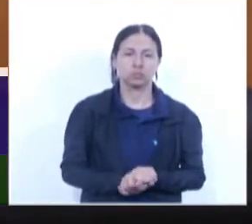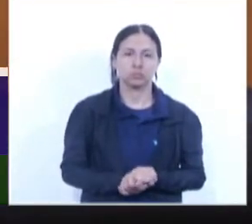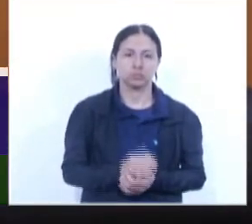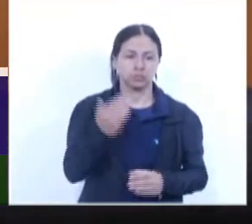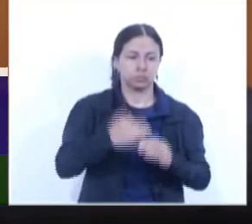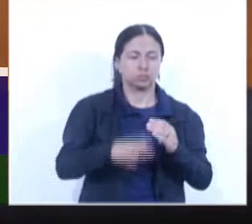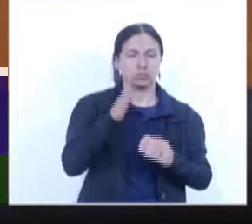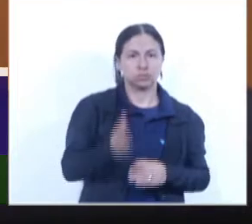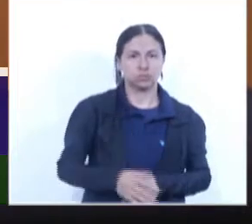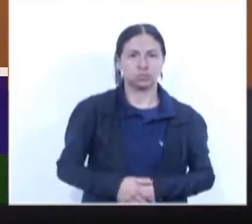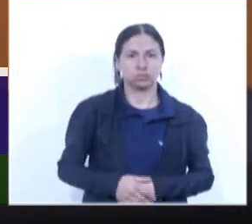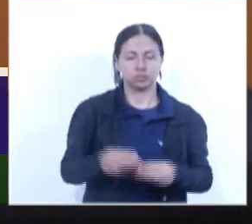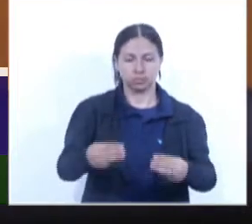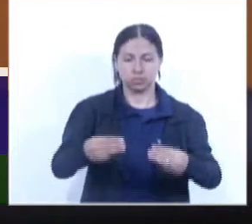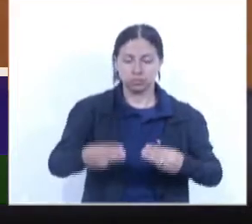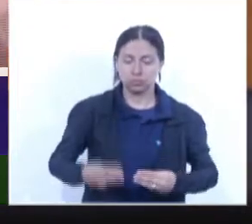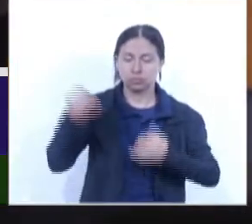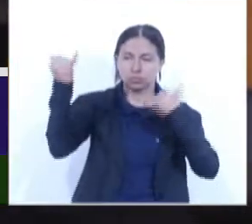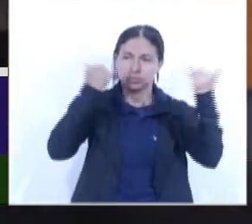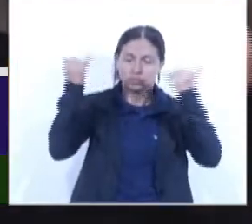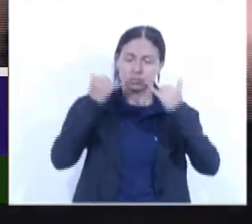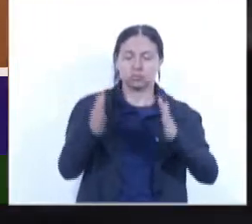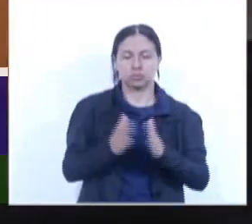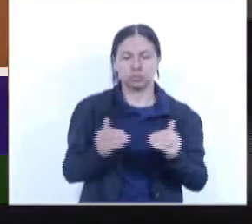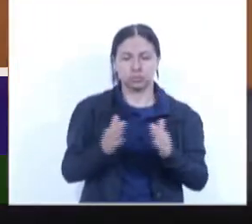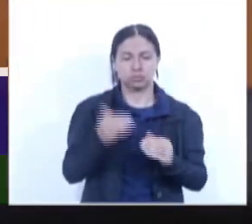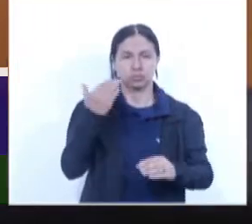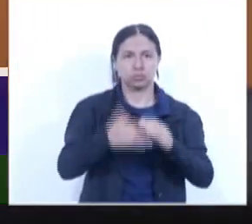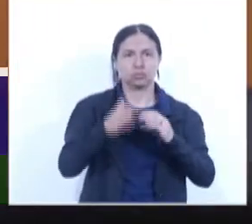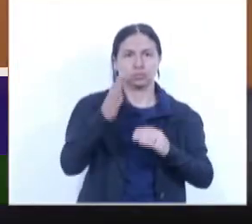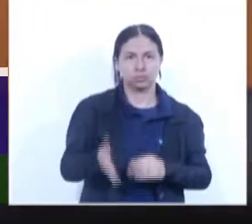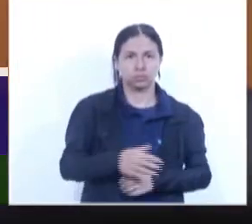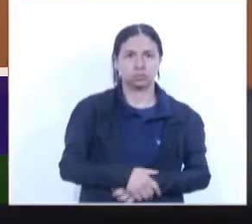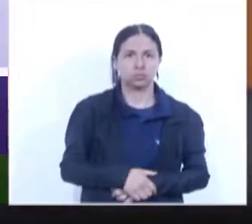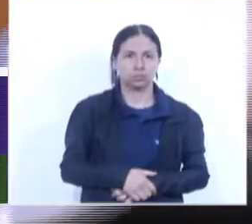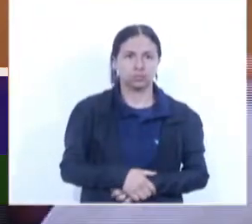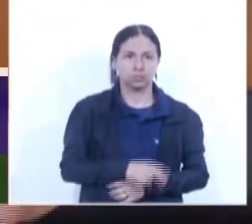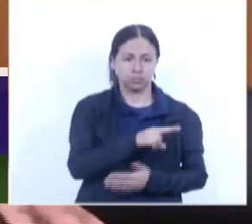requerimentos indicações pedido de informação enviado por e-mail